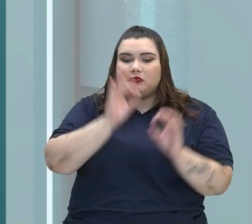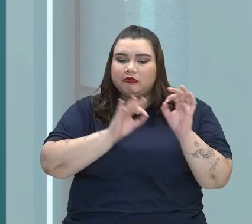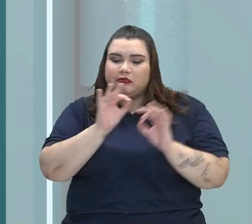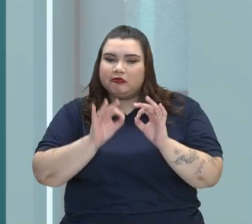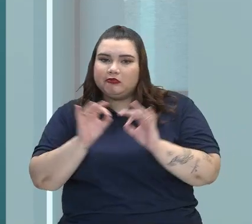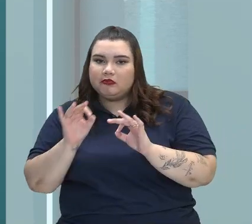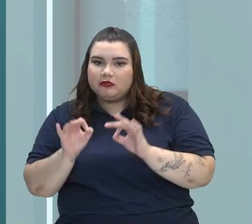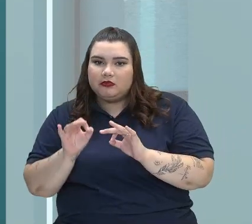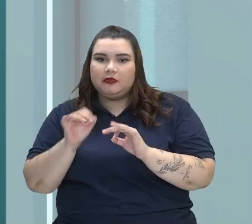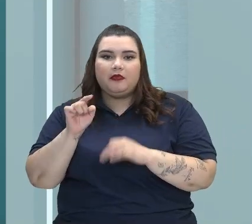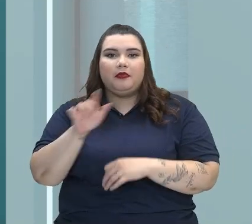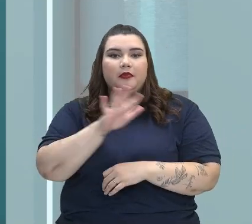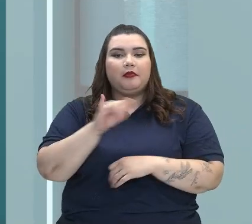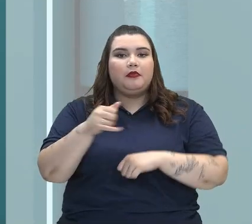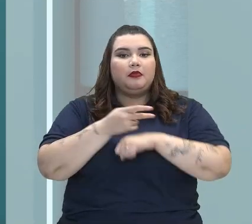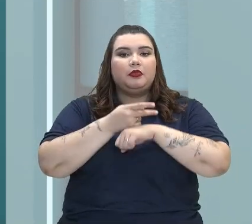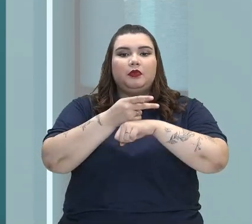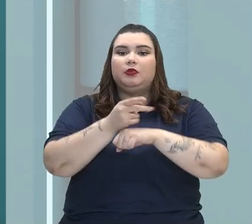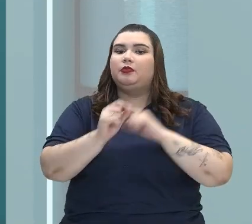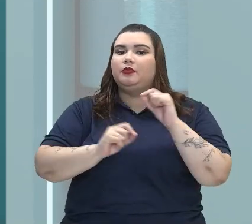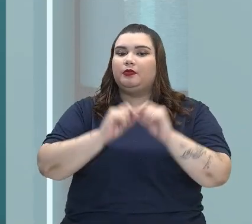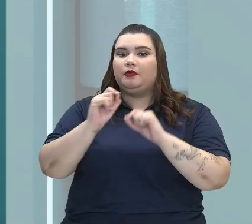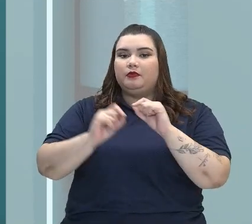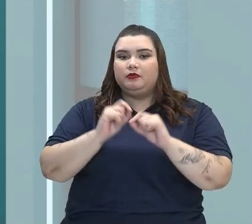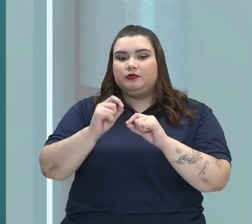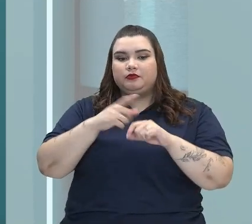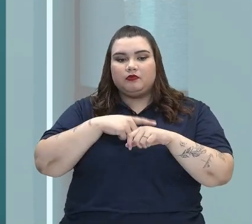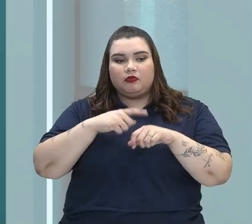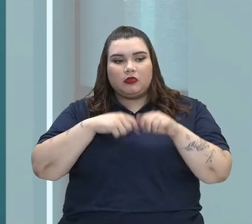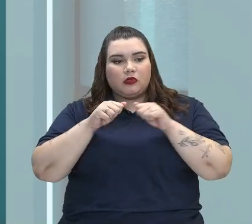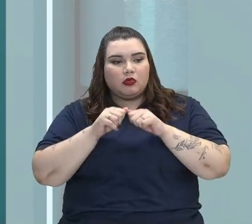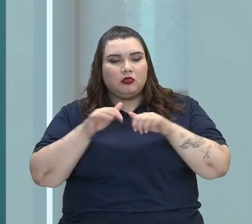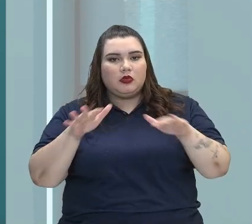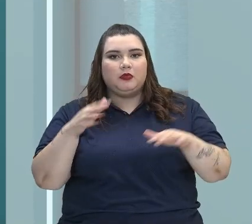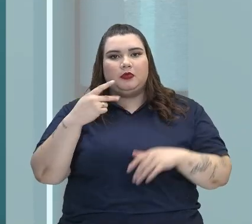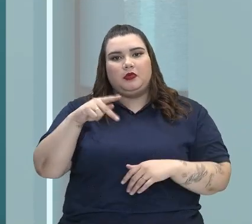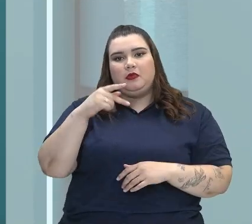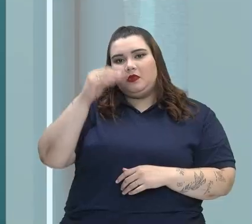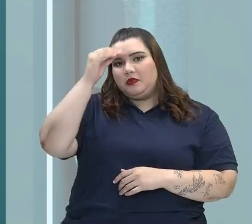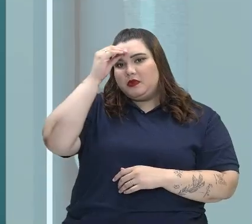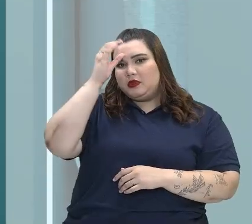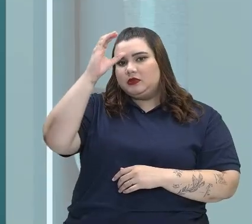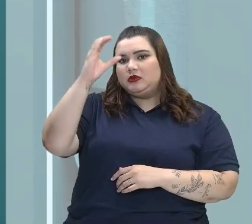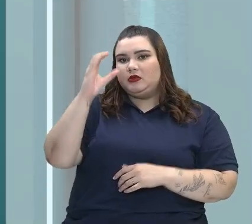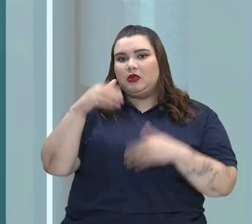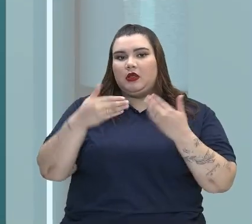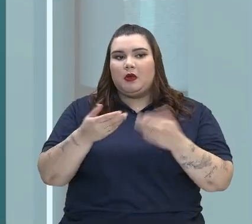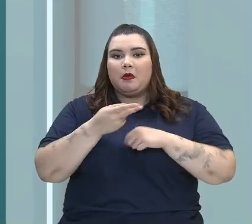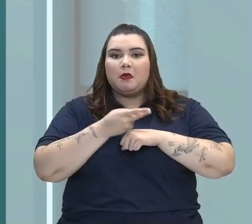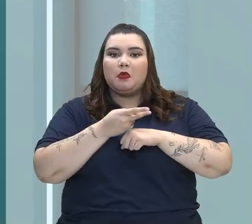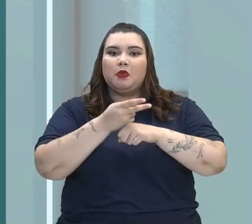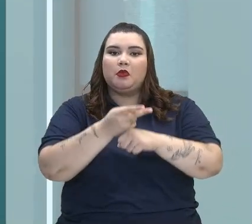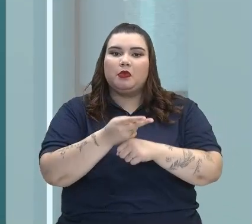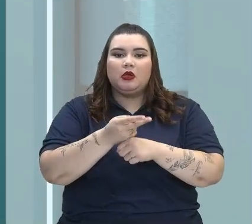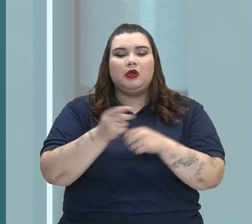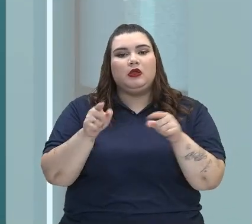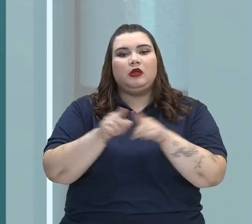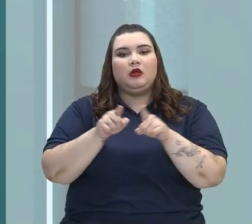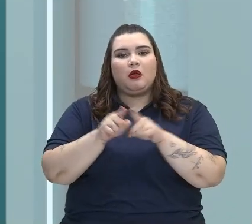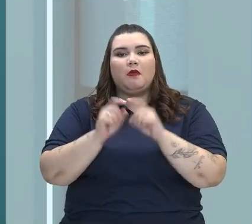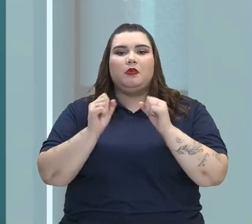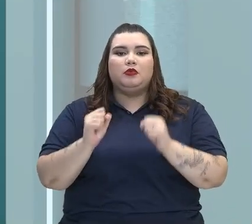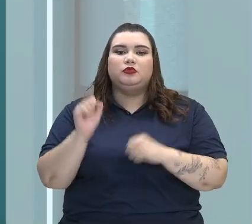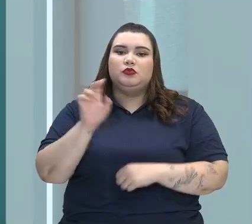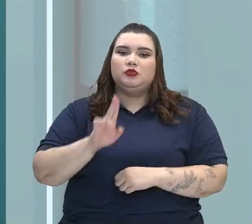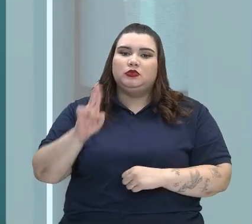isso, ela vai procurar, né, expandir o seu conhecimento. E quando ela vai em busca, ela também pode